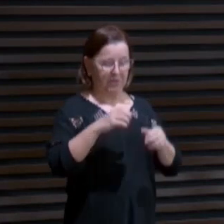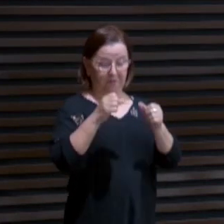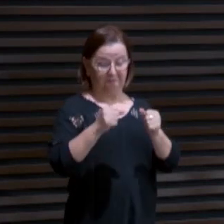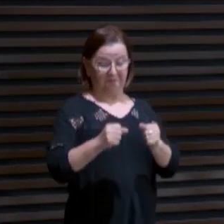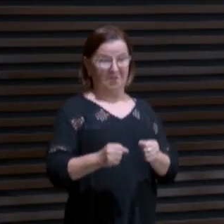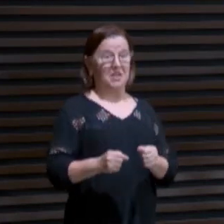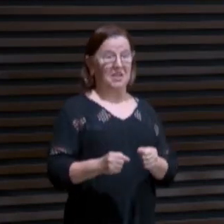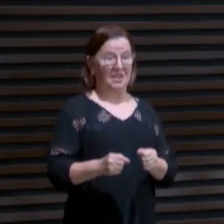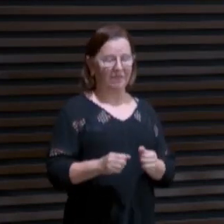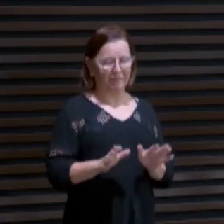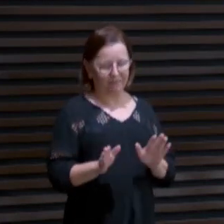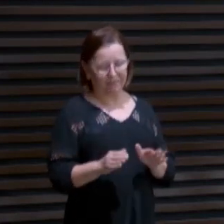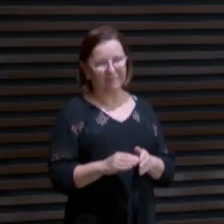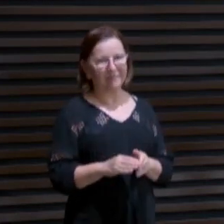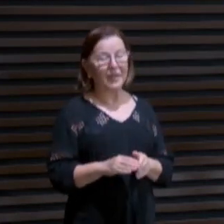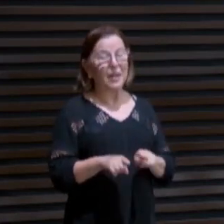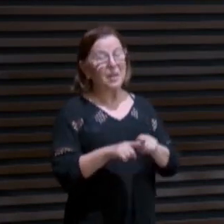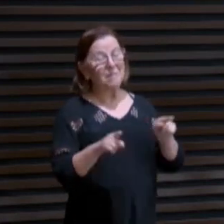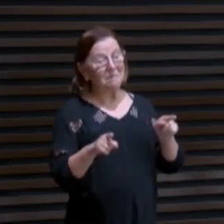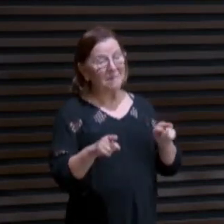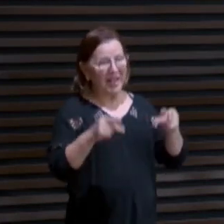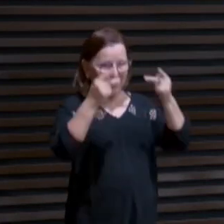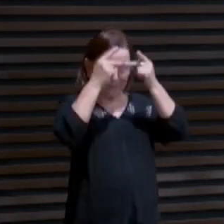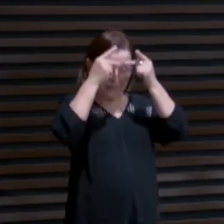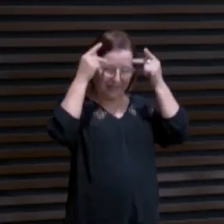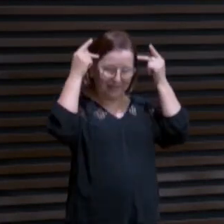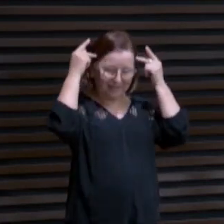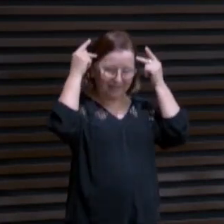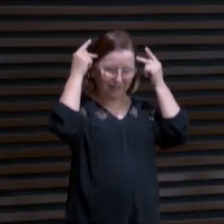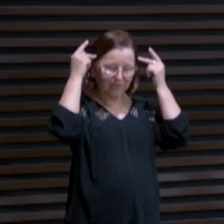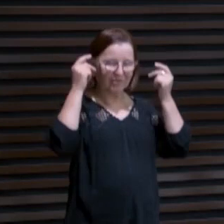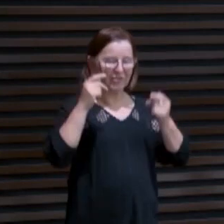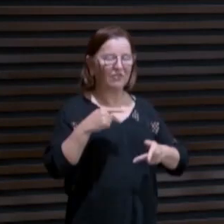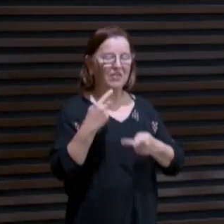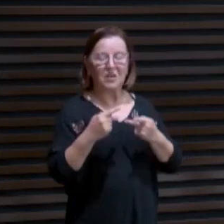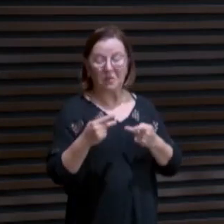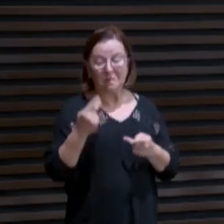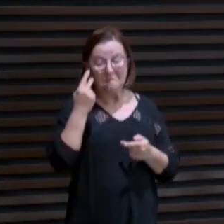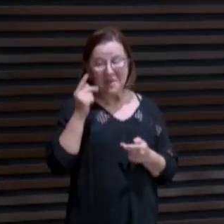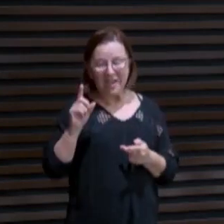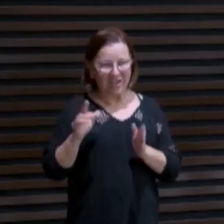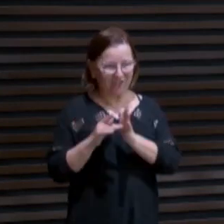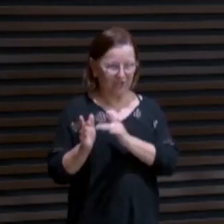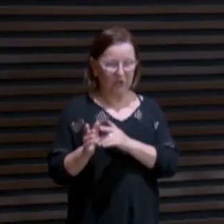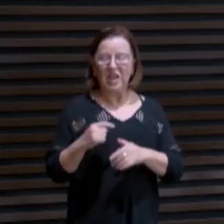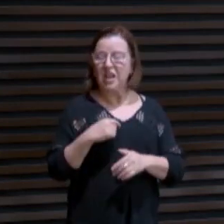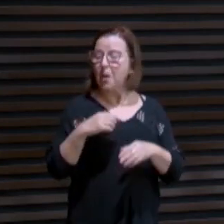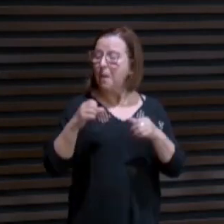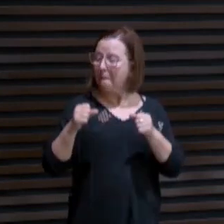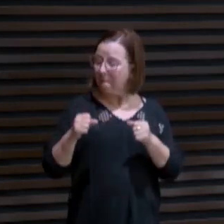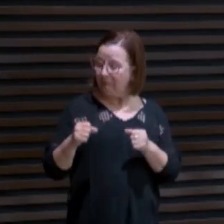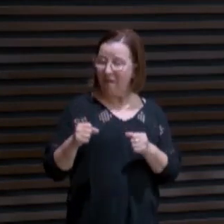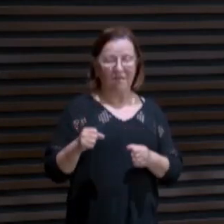estas palavras, ele usou a palavra exousia. Eu tenho autoridade. Aí Jesus lhe responde